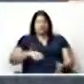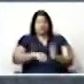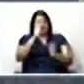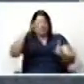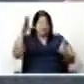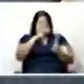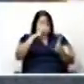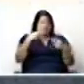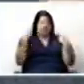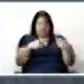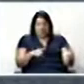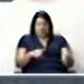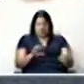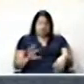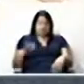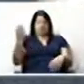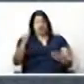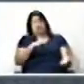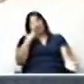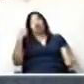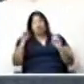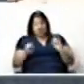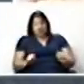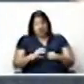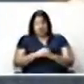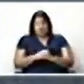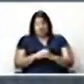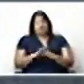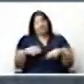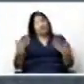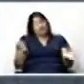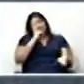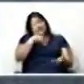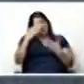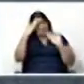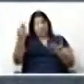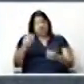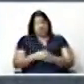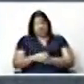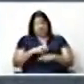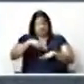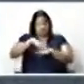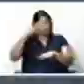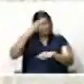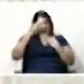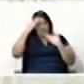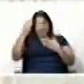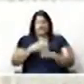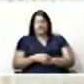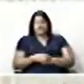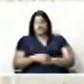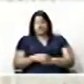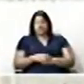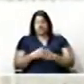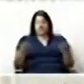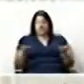ele fica na primeira, na segunda ele vai embora ou morre. Porque muitos morrem, né? Infelizmente é isso. Obrigado pela parte. Eu que agradeço. Muito